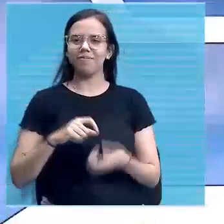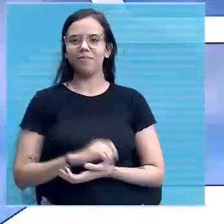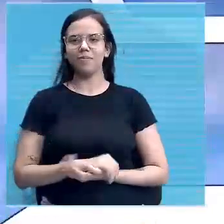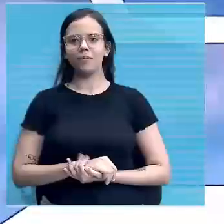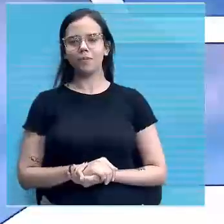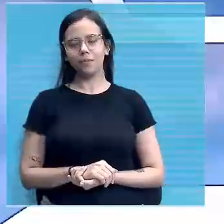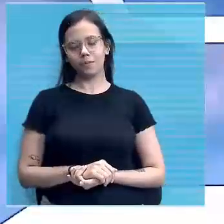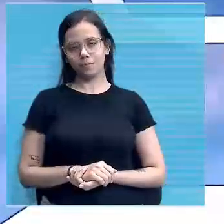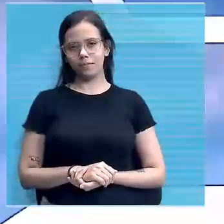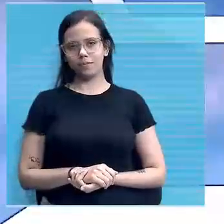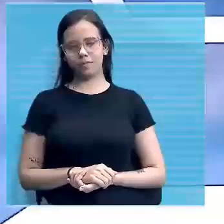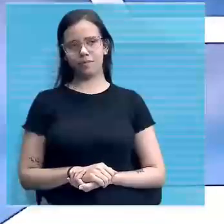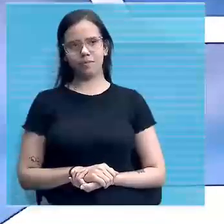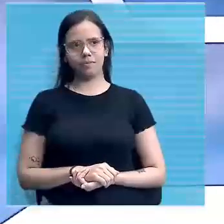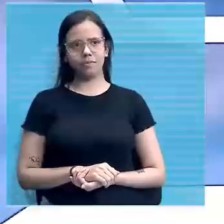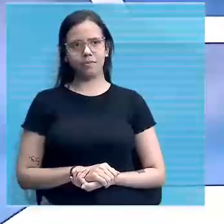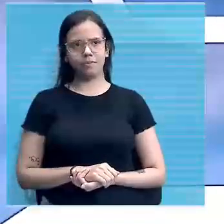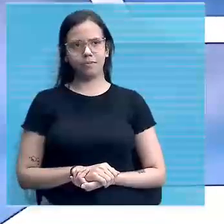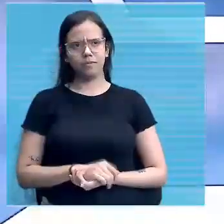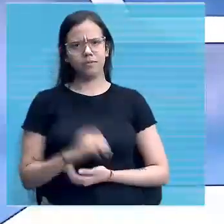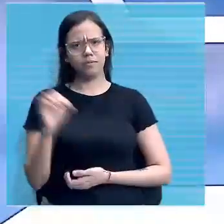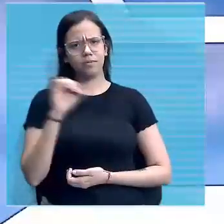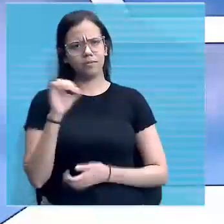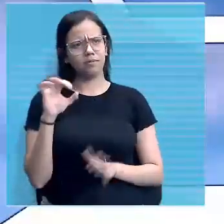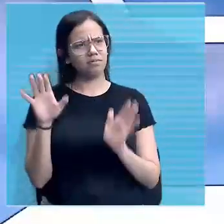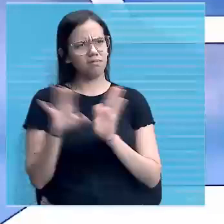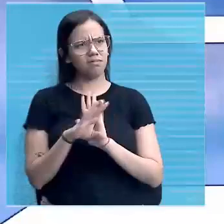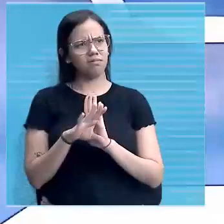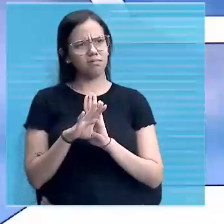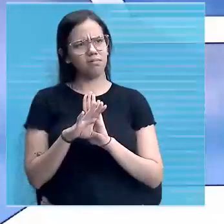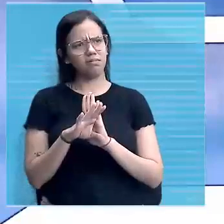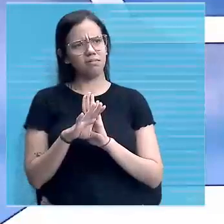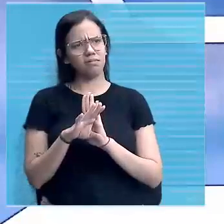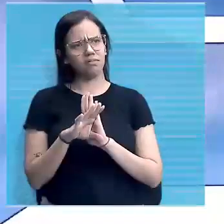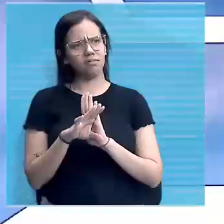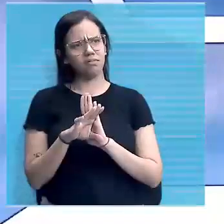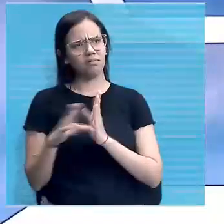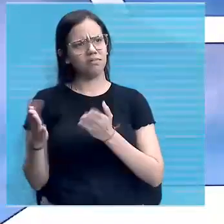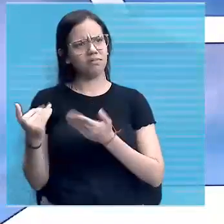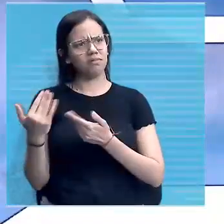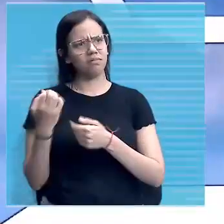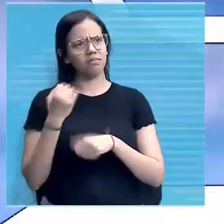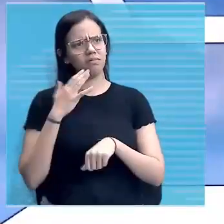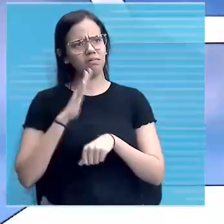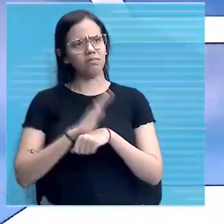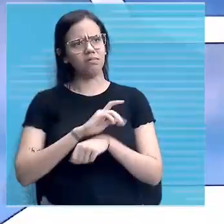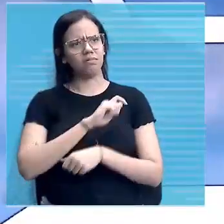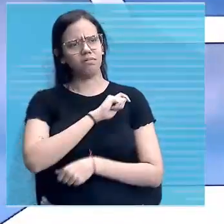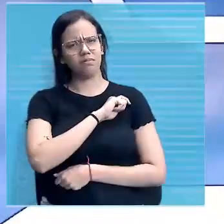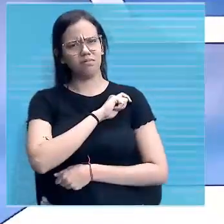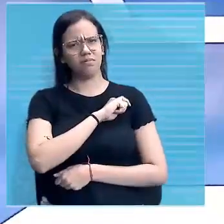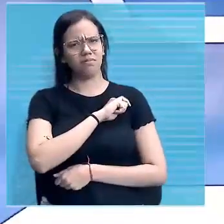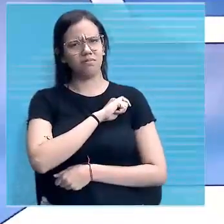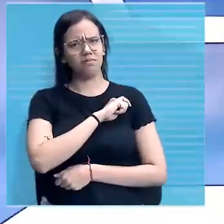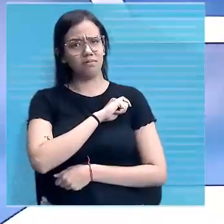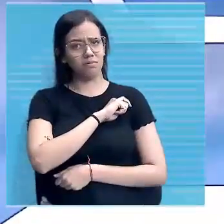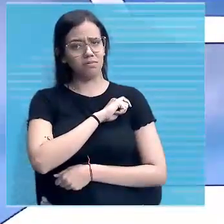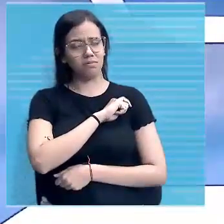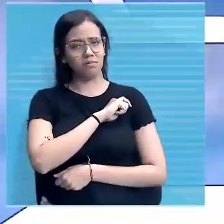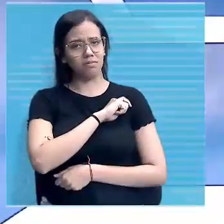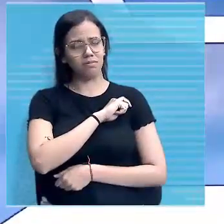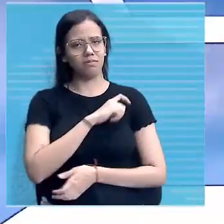em outubro chegou jovens Boa tarde meu povo hein